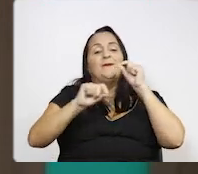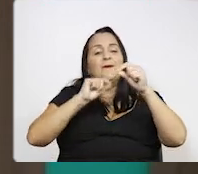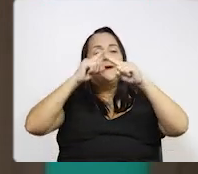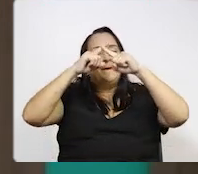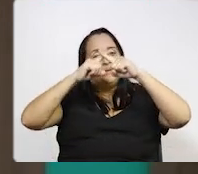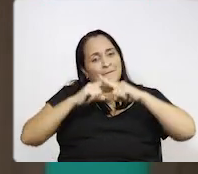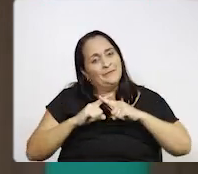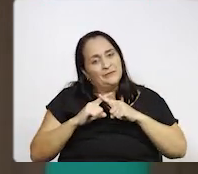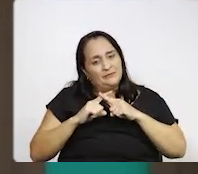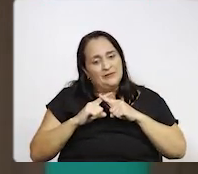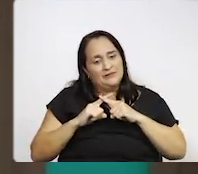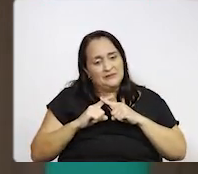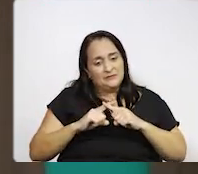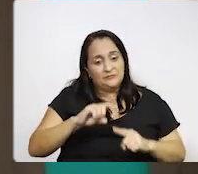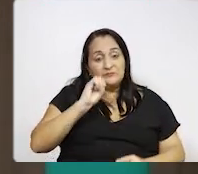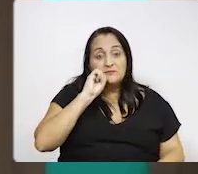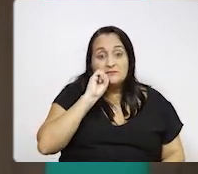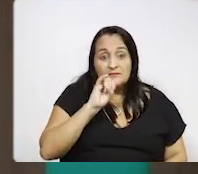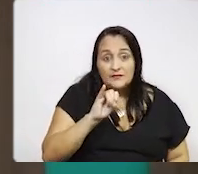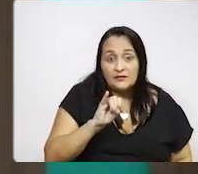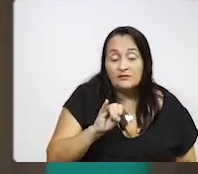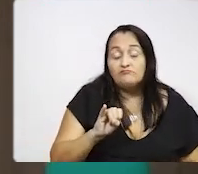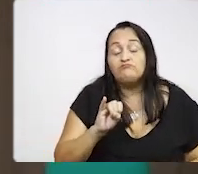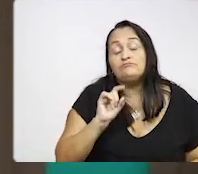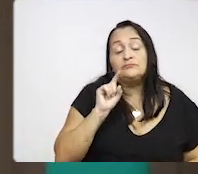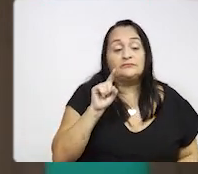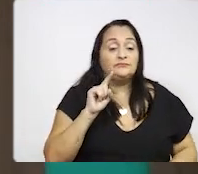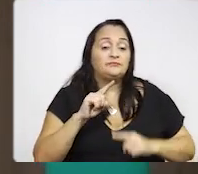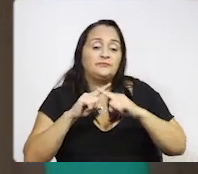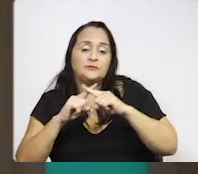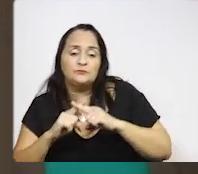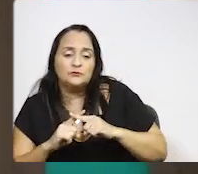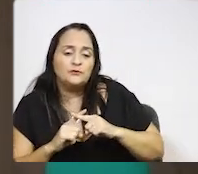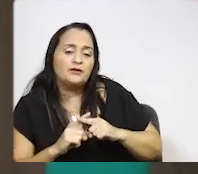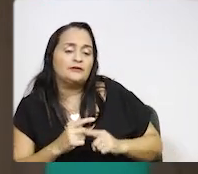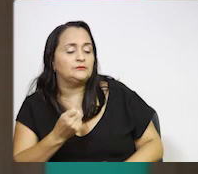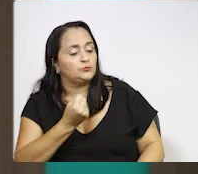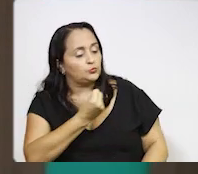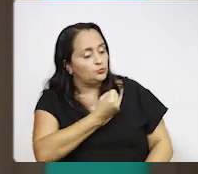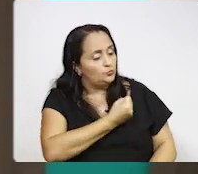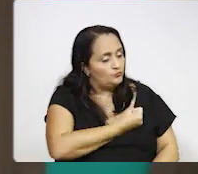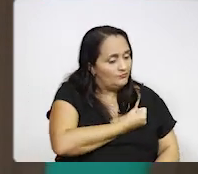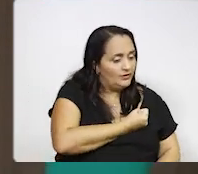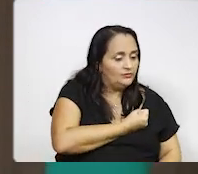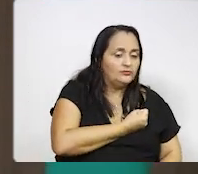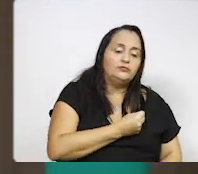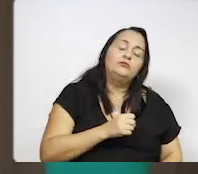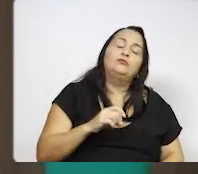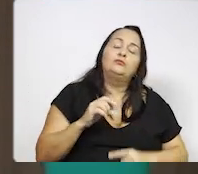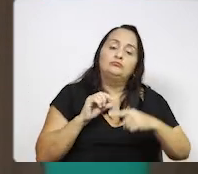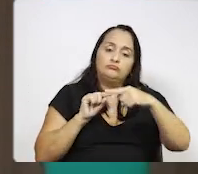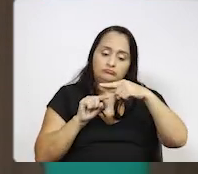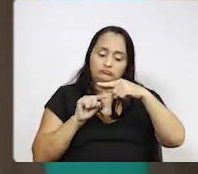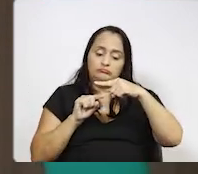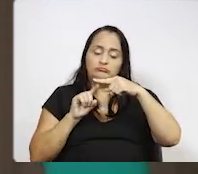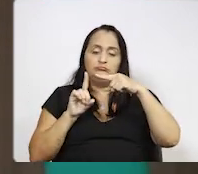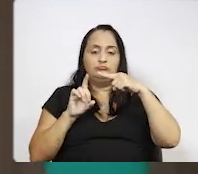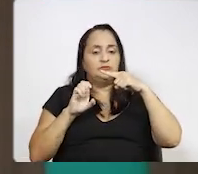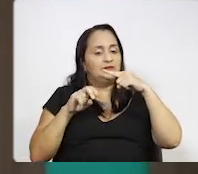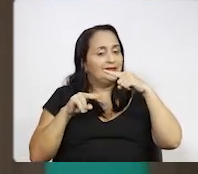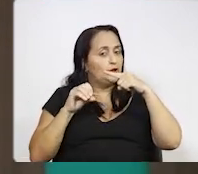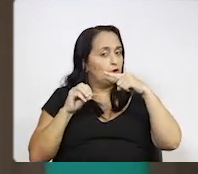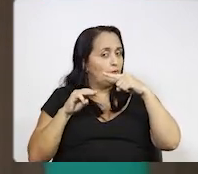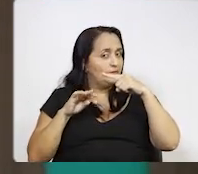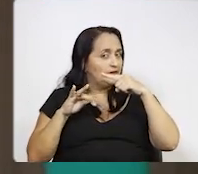você multiplicar pelo mesmo fator, tanto o numerador quanto o denominador, você sempre vai achar uma